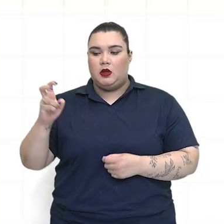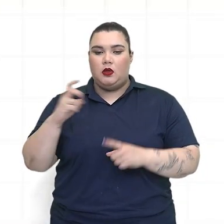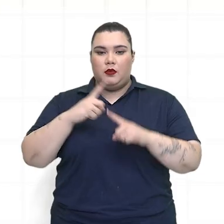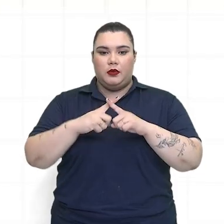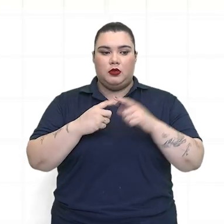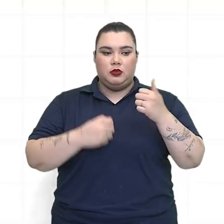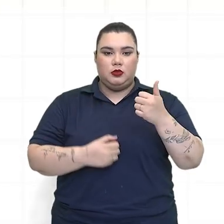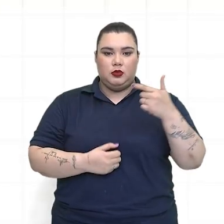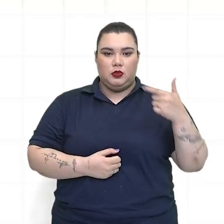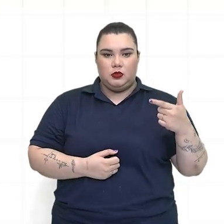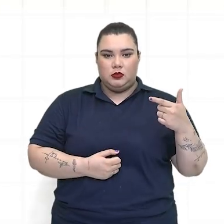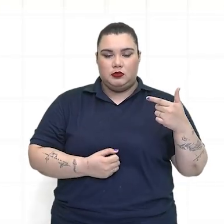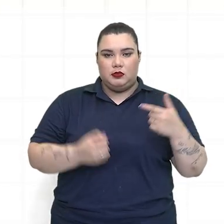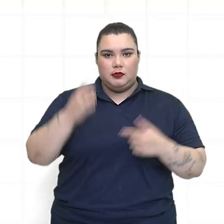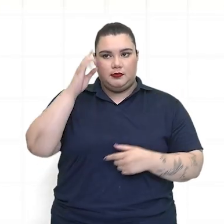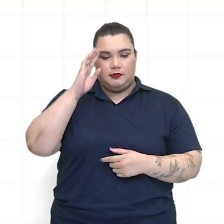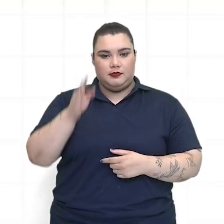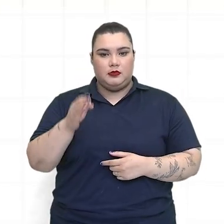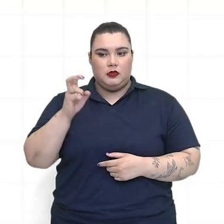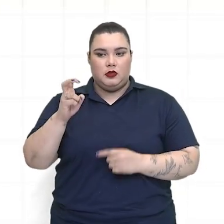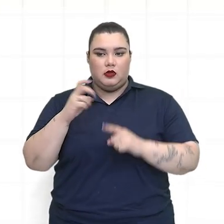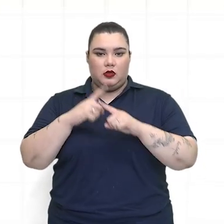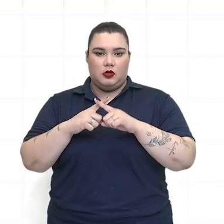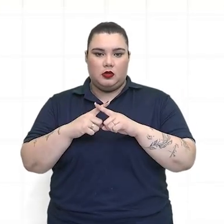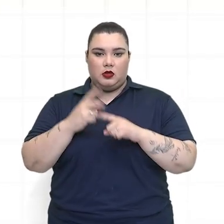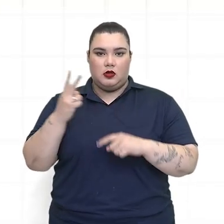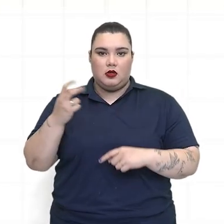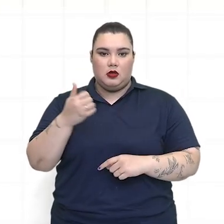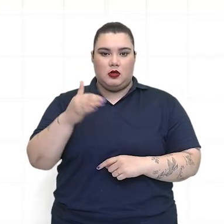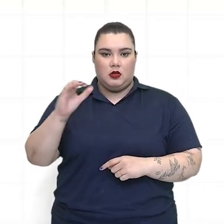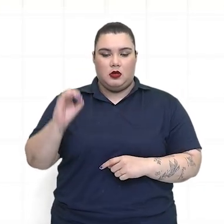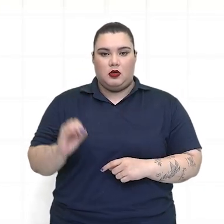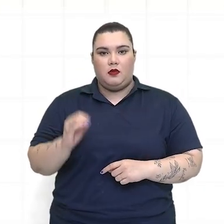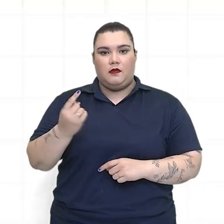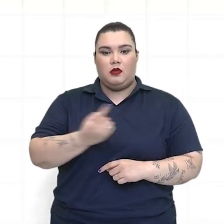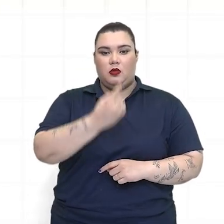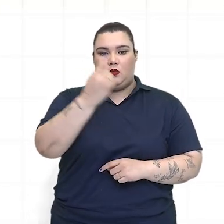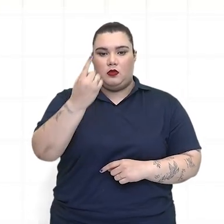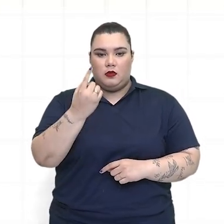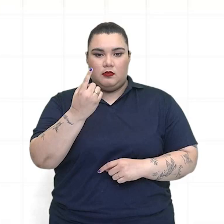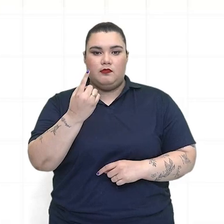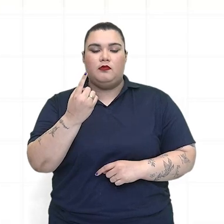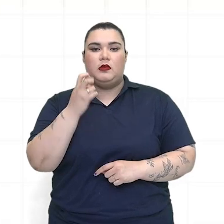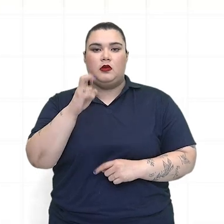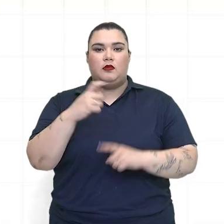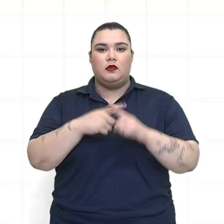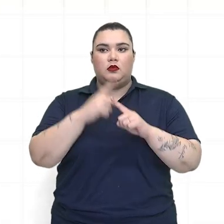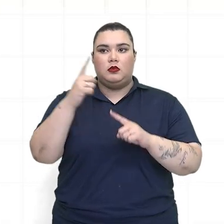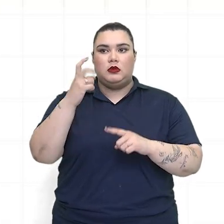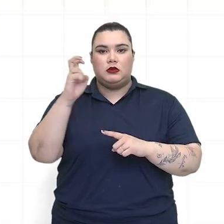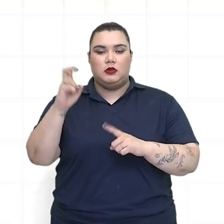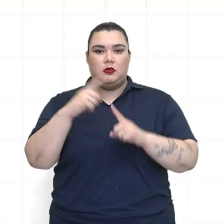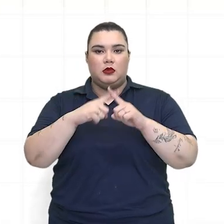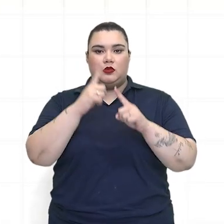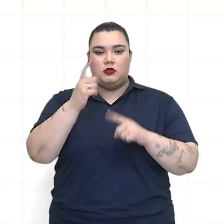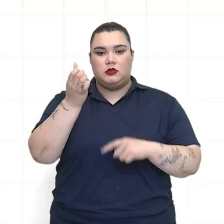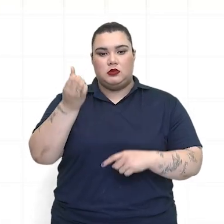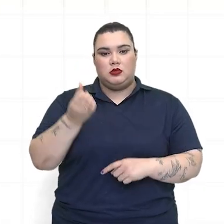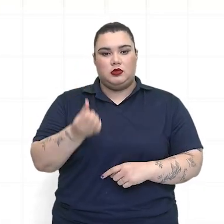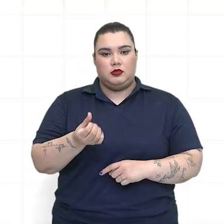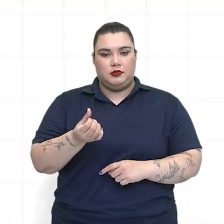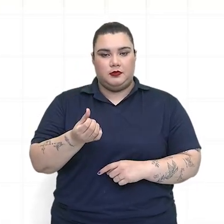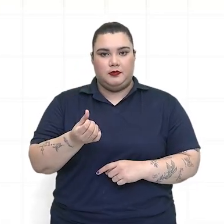vezes 12, dá para fazer de cabeça, ó. 5 vezes 2, 10, vai 1. 5 vezes 1, 5, mais 1,